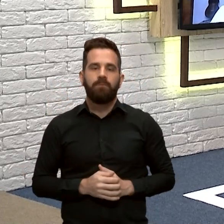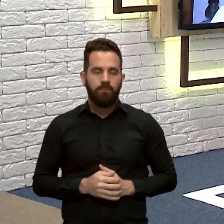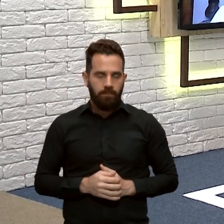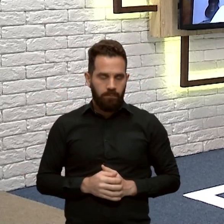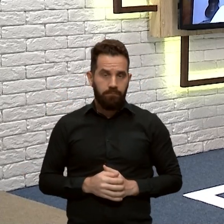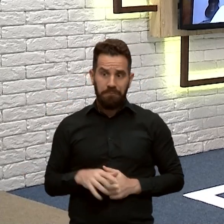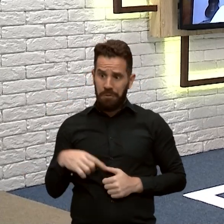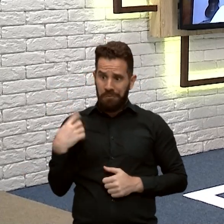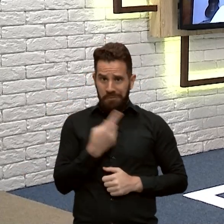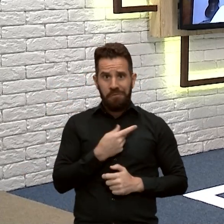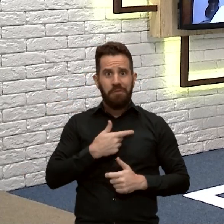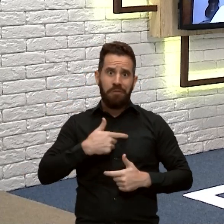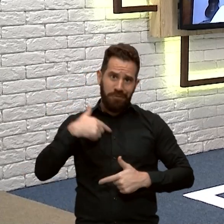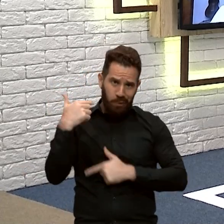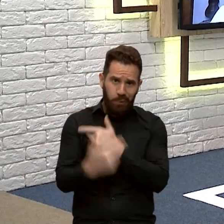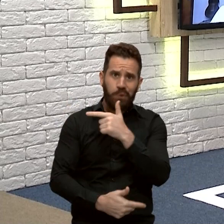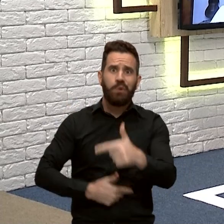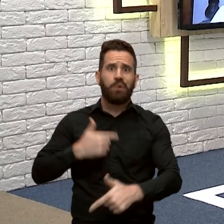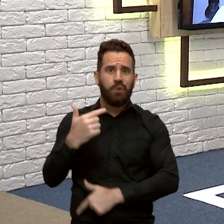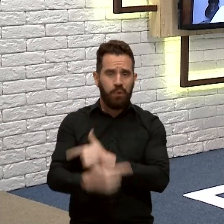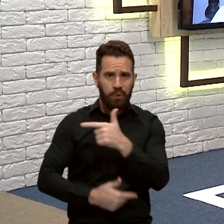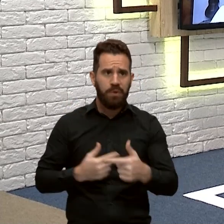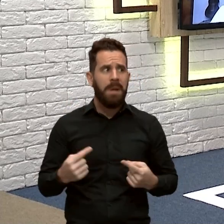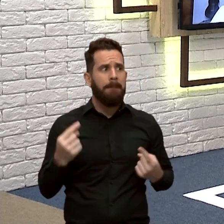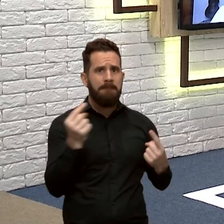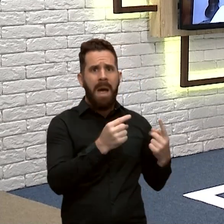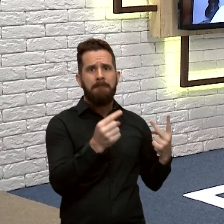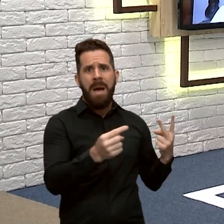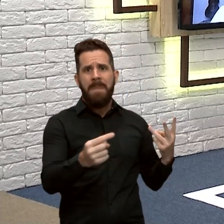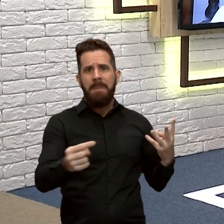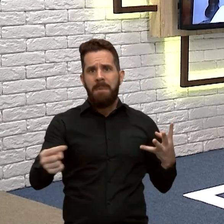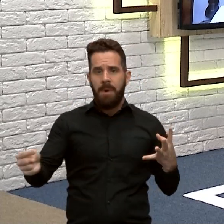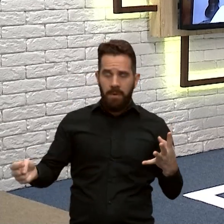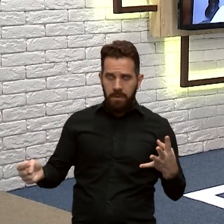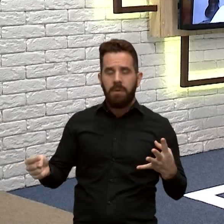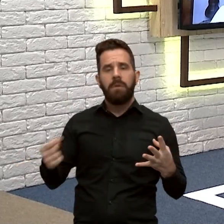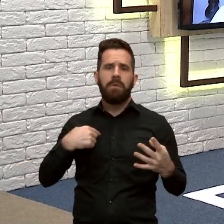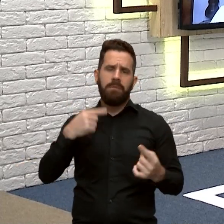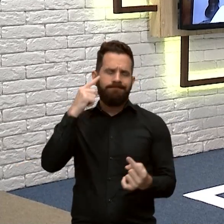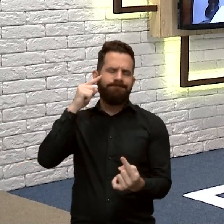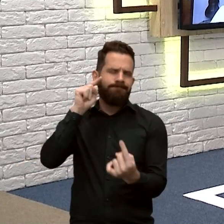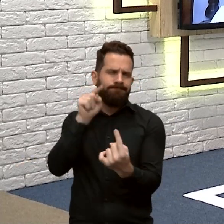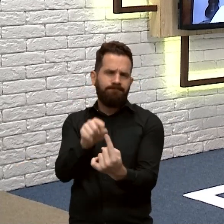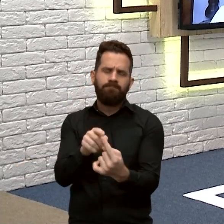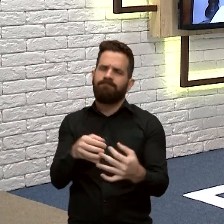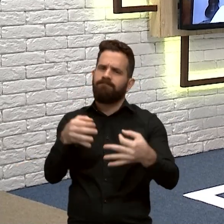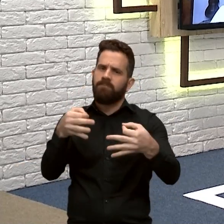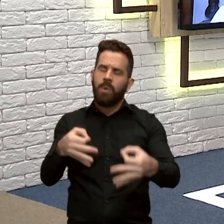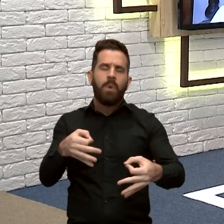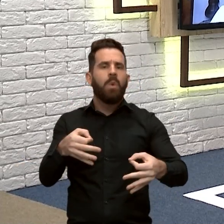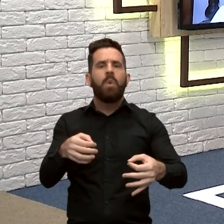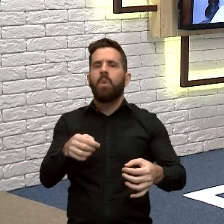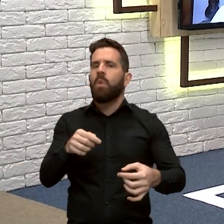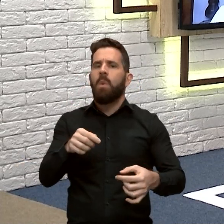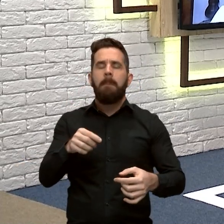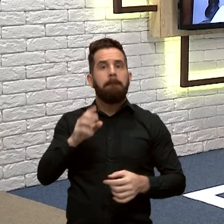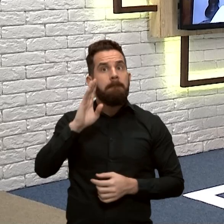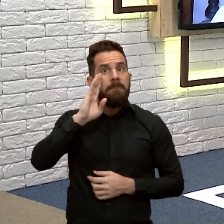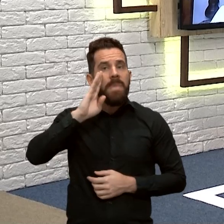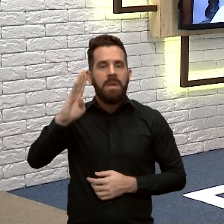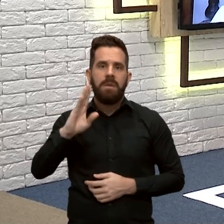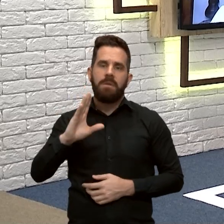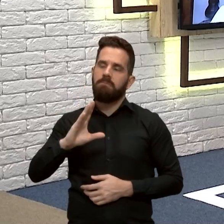esse trabalho todo que vem sendo feito, né, visando isso, visando aí a melhoria das condições de